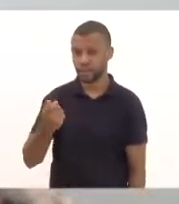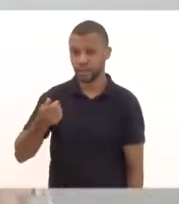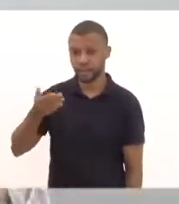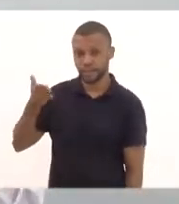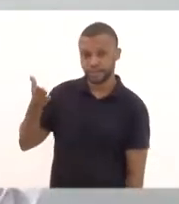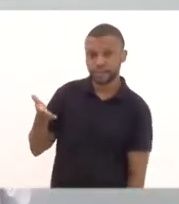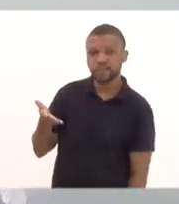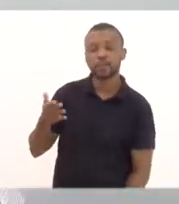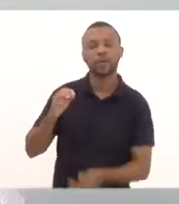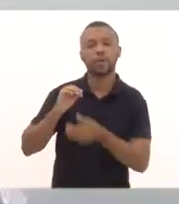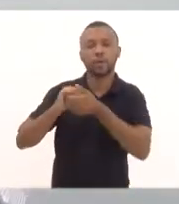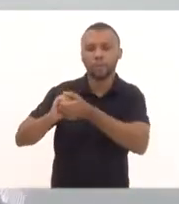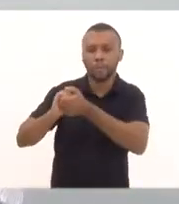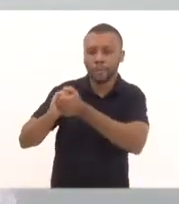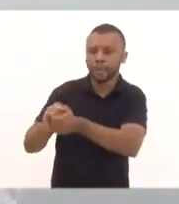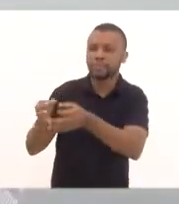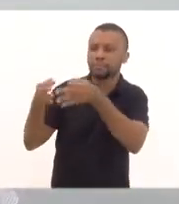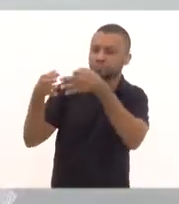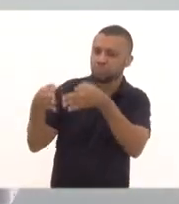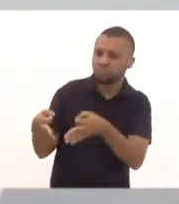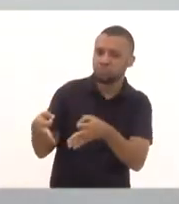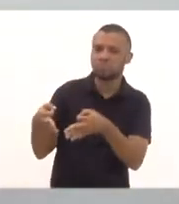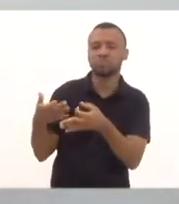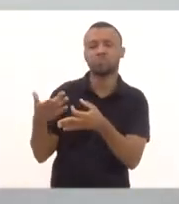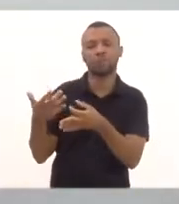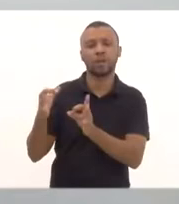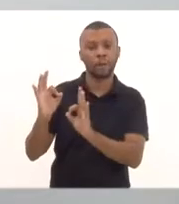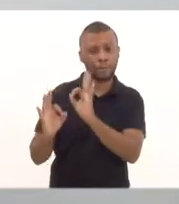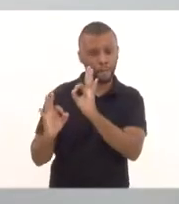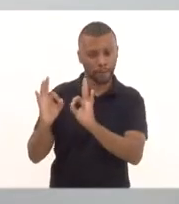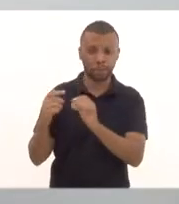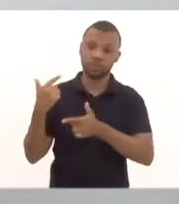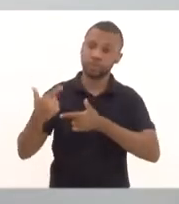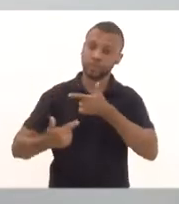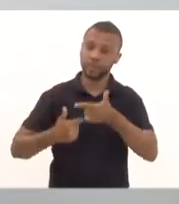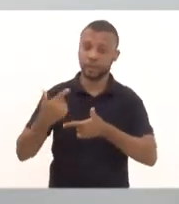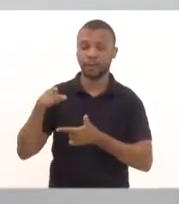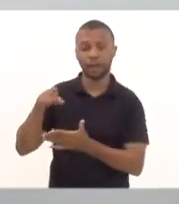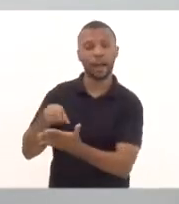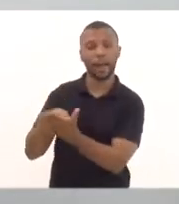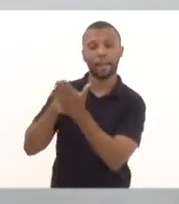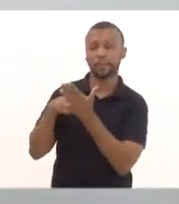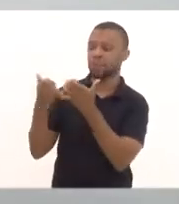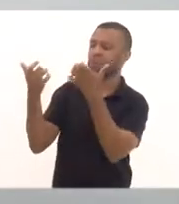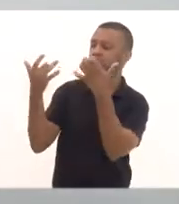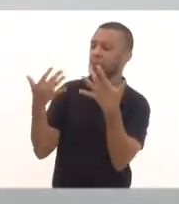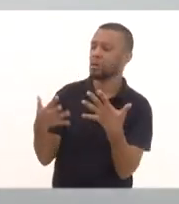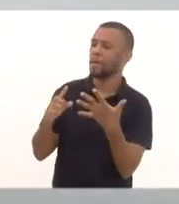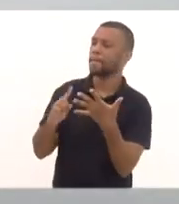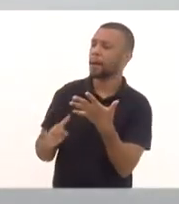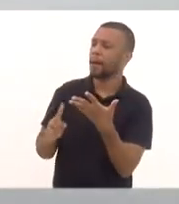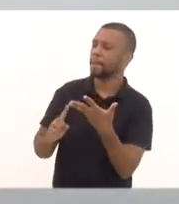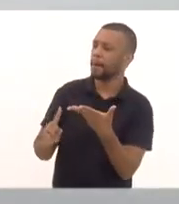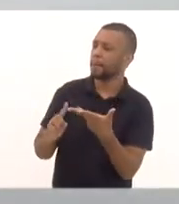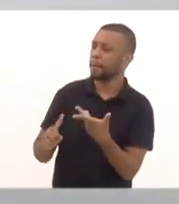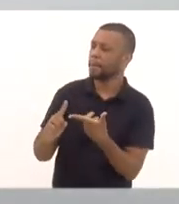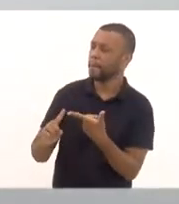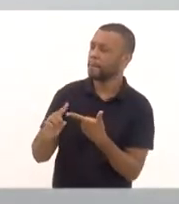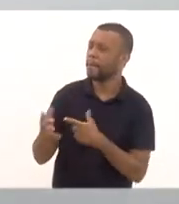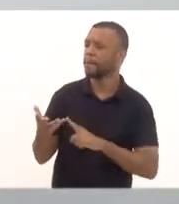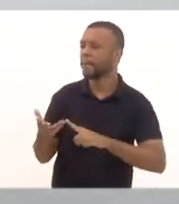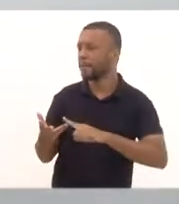pela pelo plano de trabalho apresentado e vamos